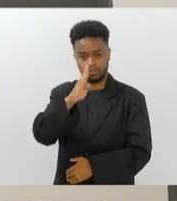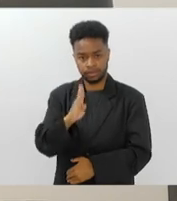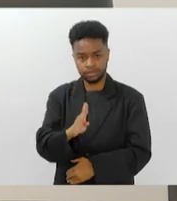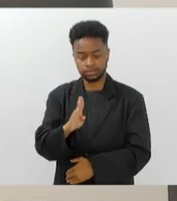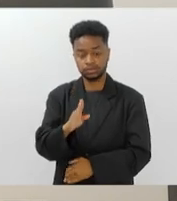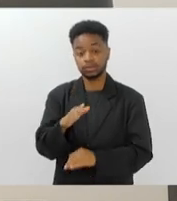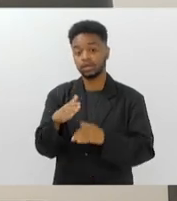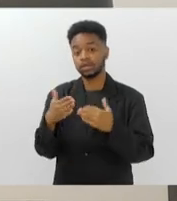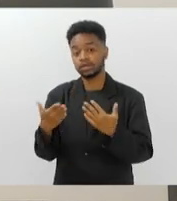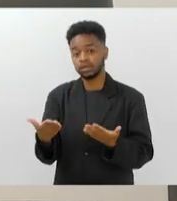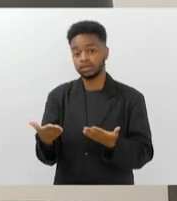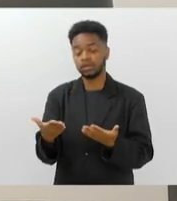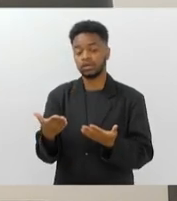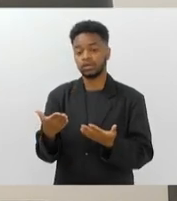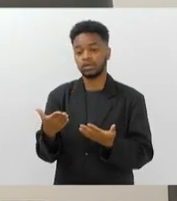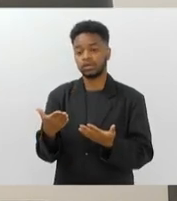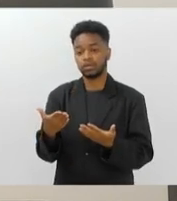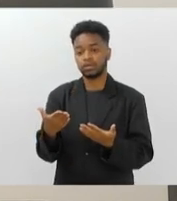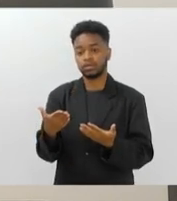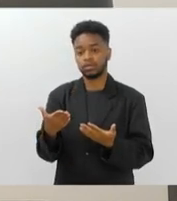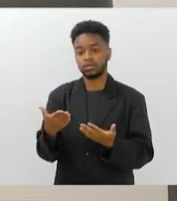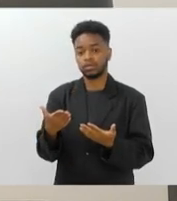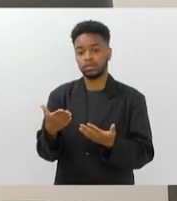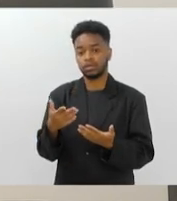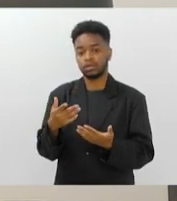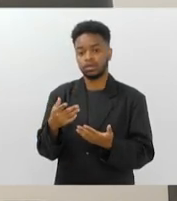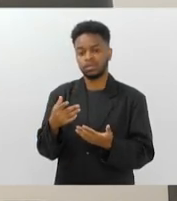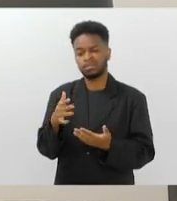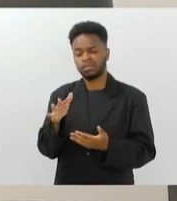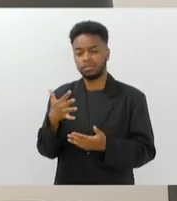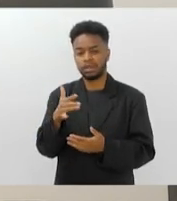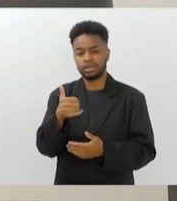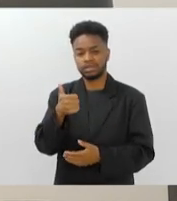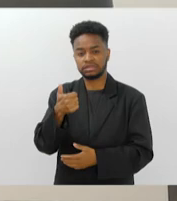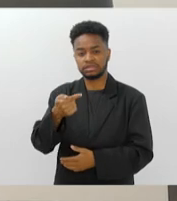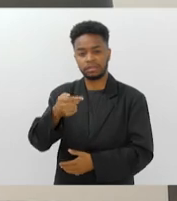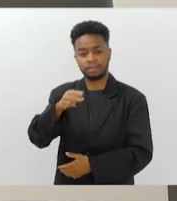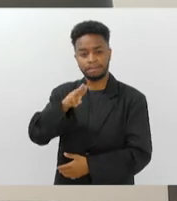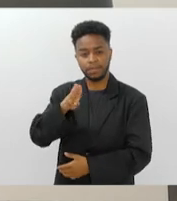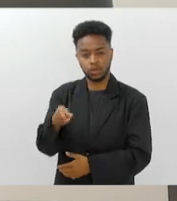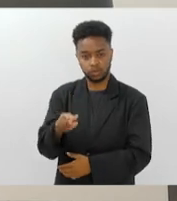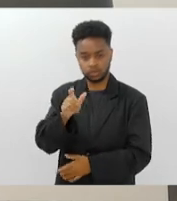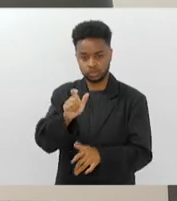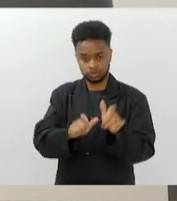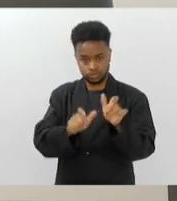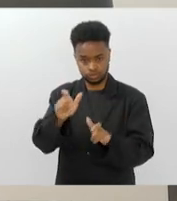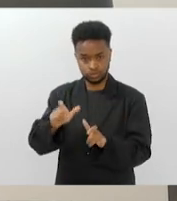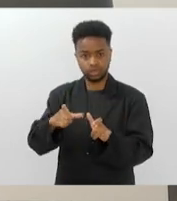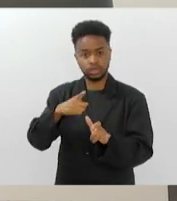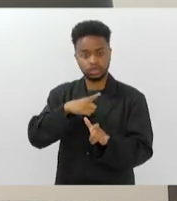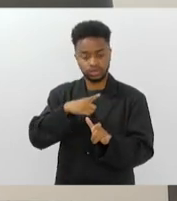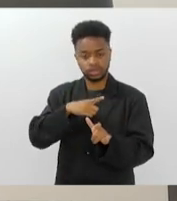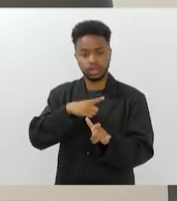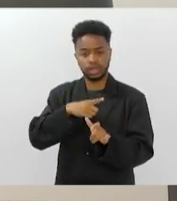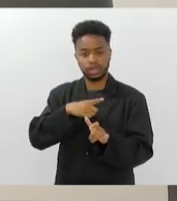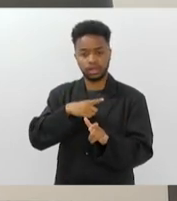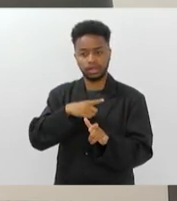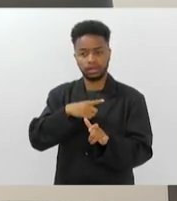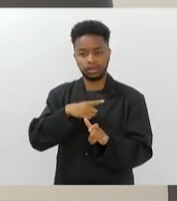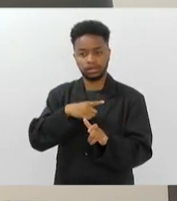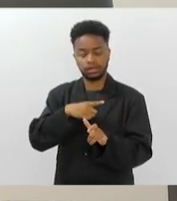então que em torno de 17 milhões de pessoas são impactadas no Brasil